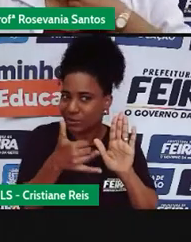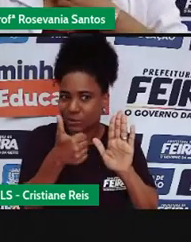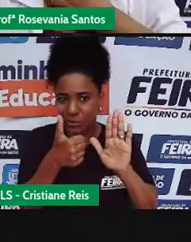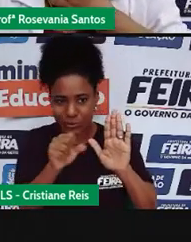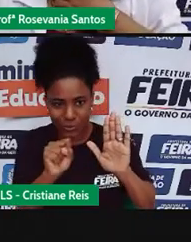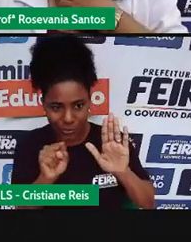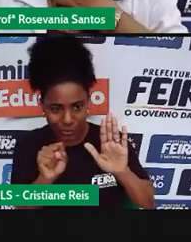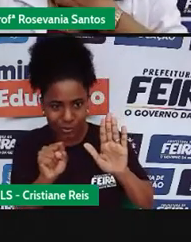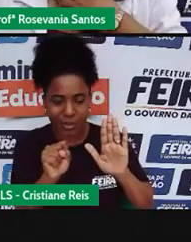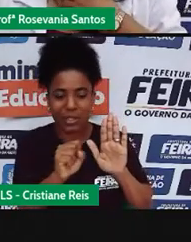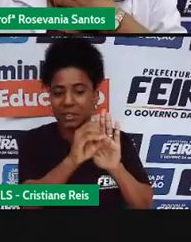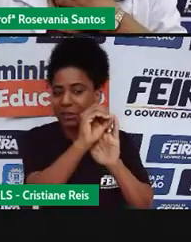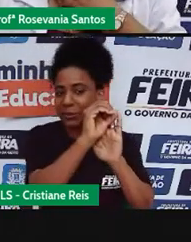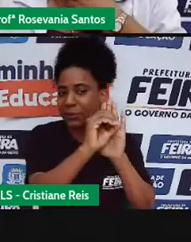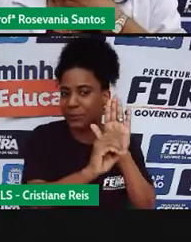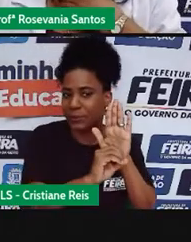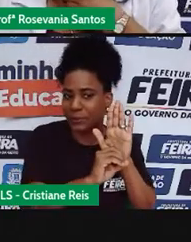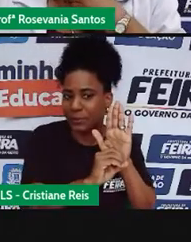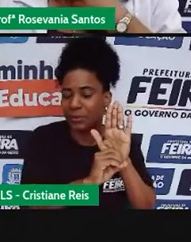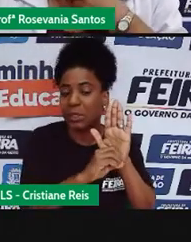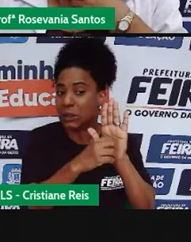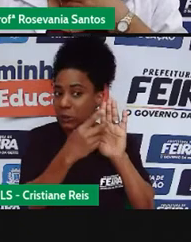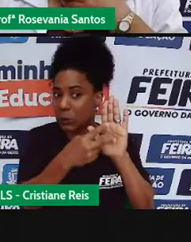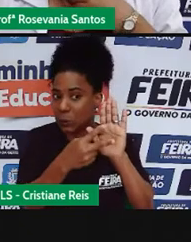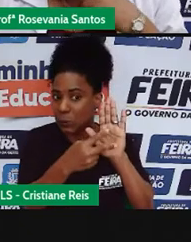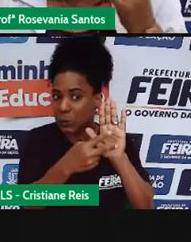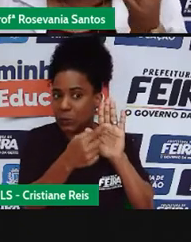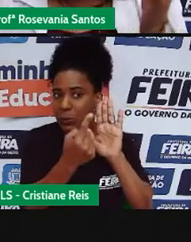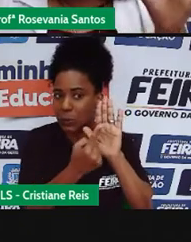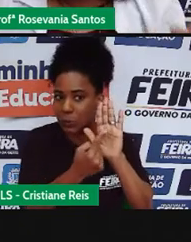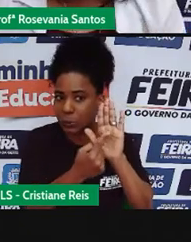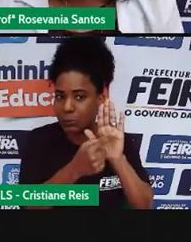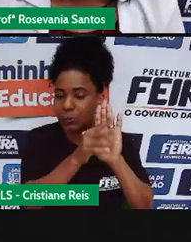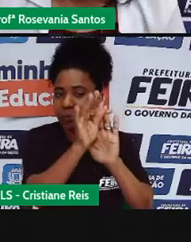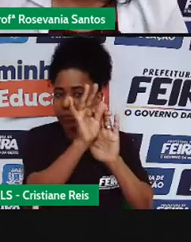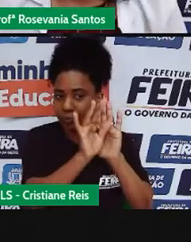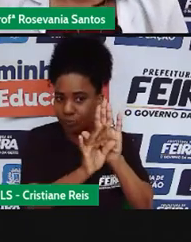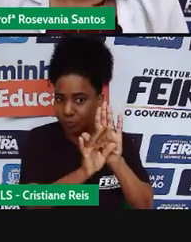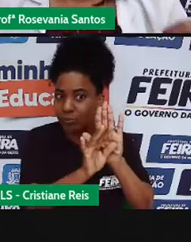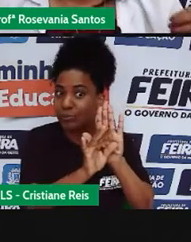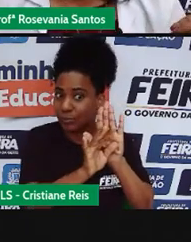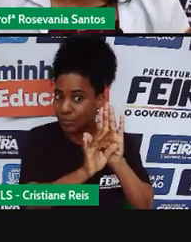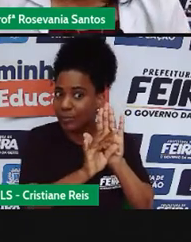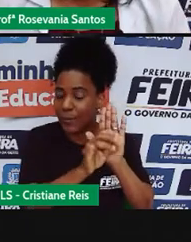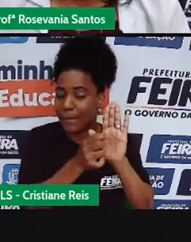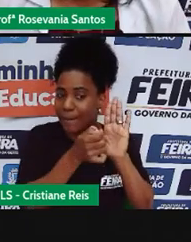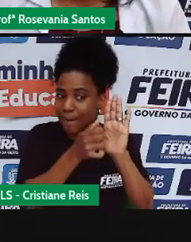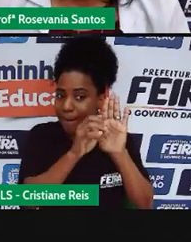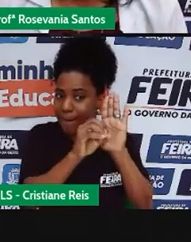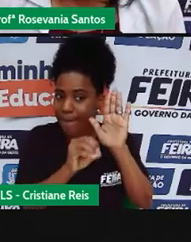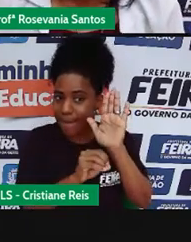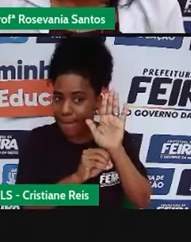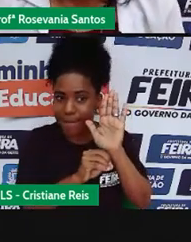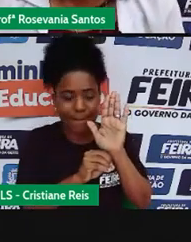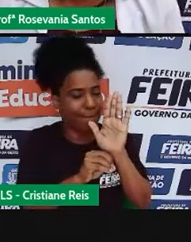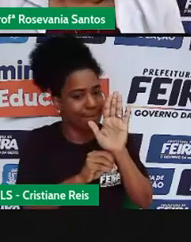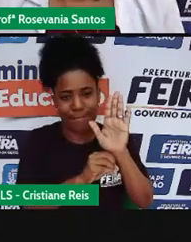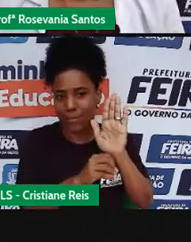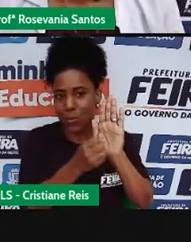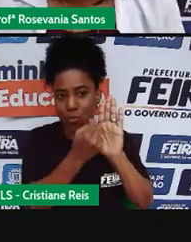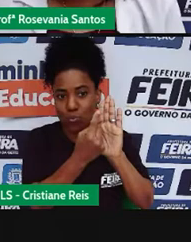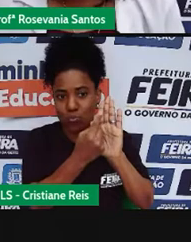perto de 0 grau, né, 1 grau, 2 graus, né, positivos ainda, viu, gente? Aí o que que acontece? Tem uma amplitude